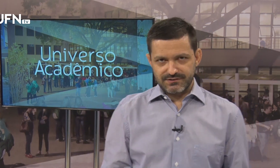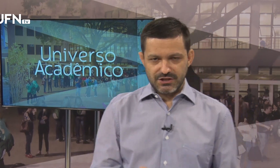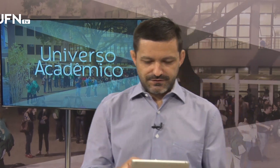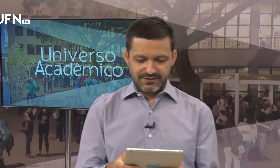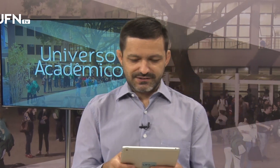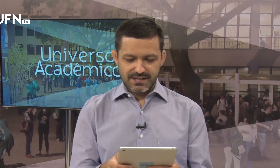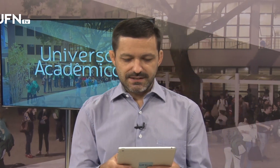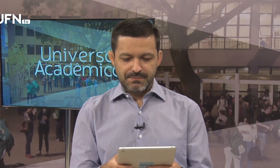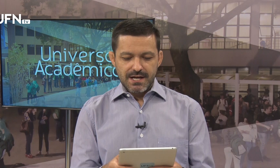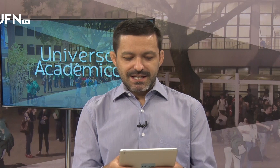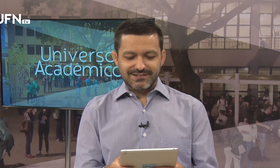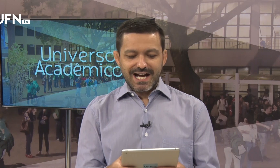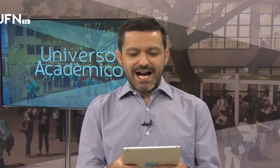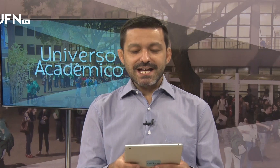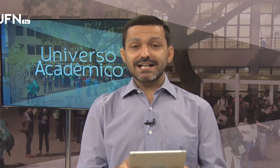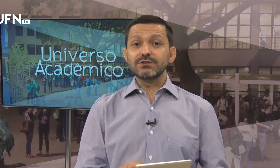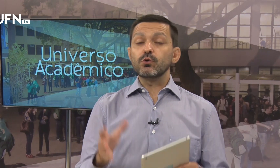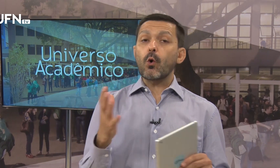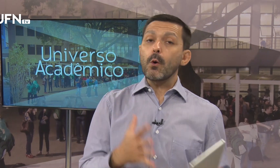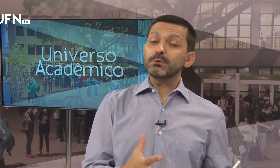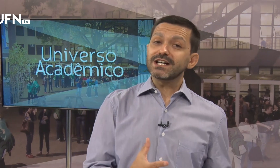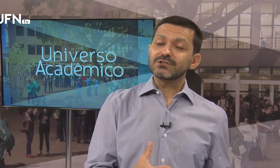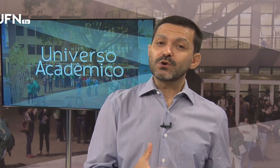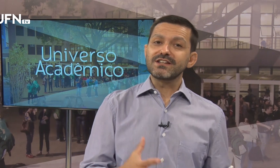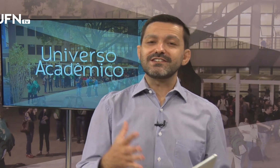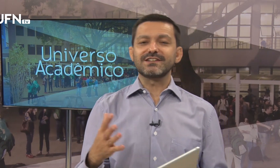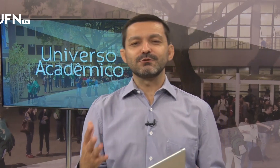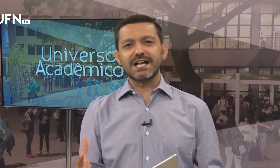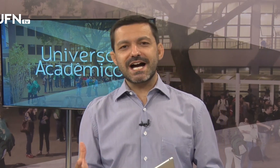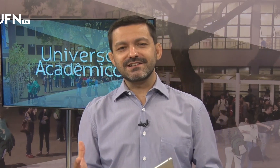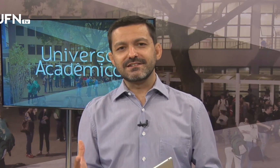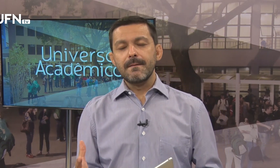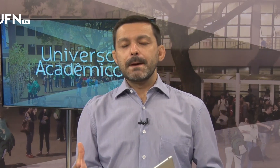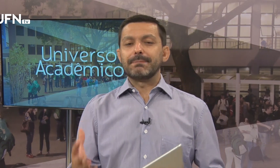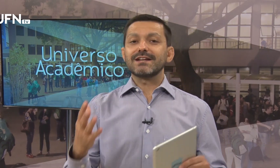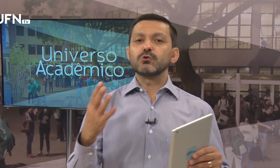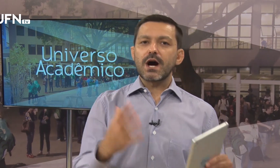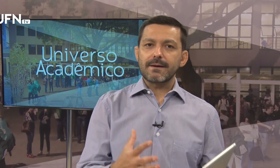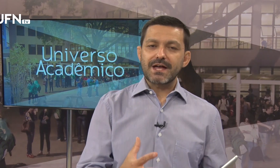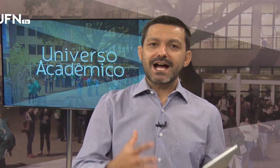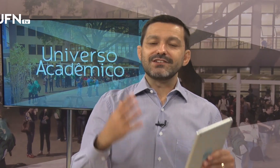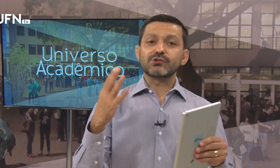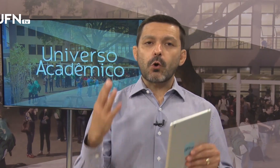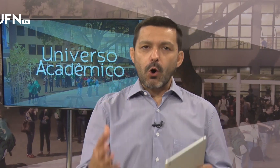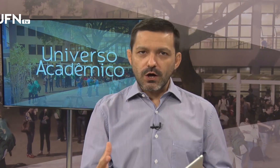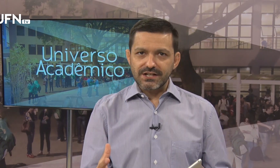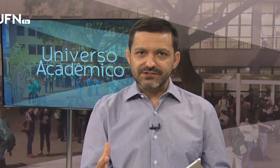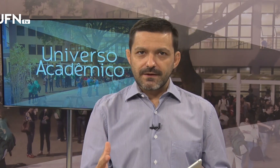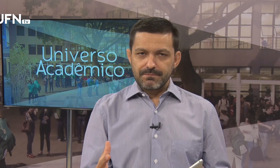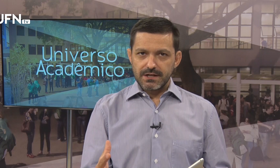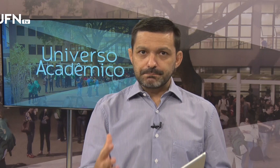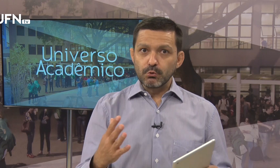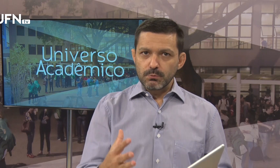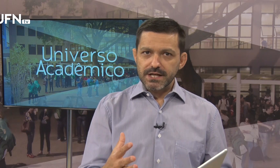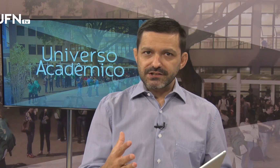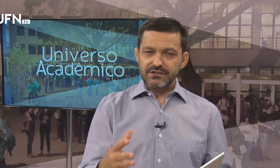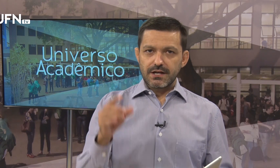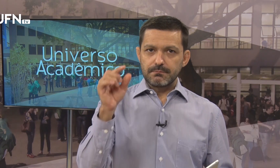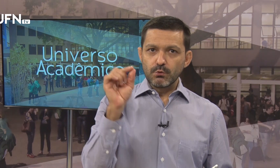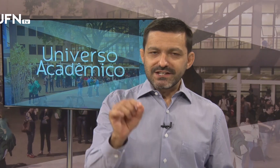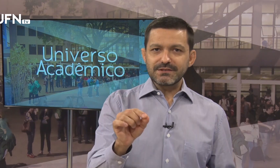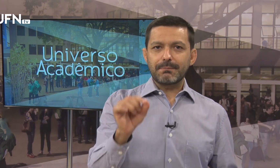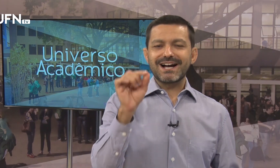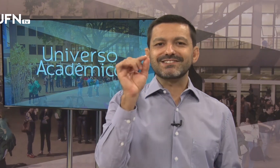da Universidade Franciscana, que está arrecadando computadores e celulares para doar a escolas